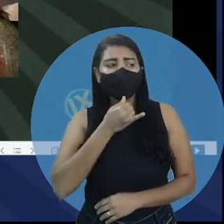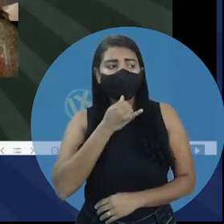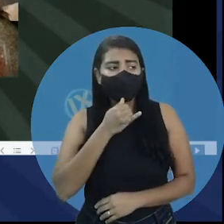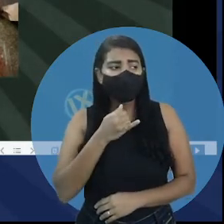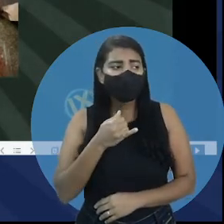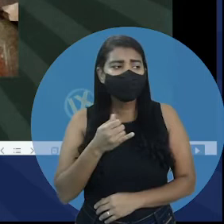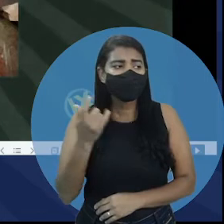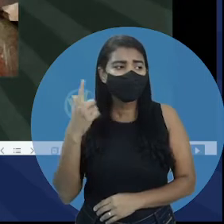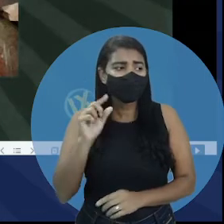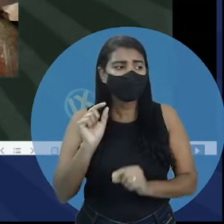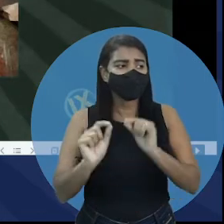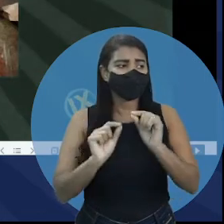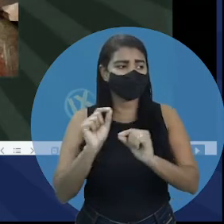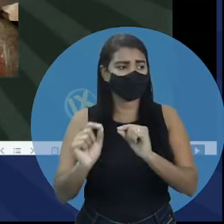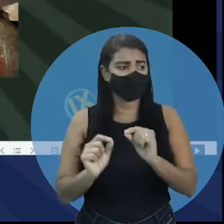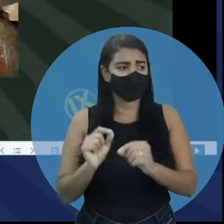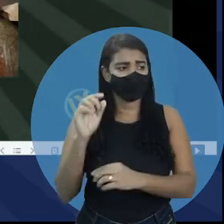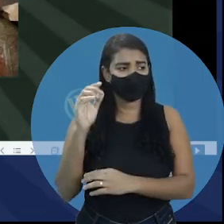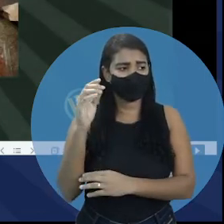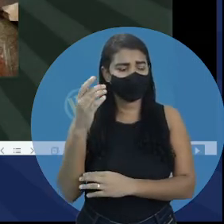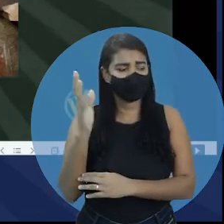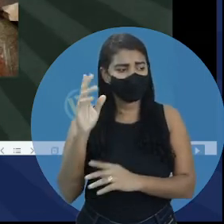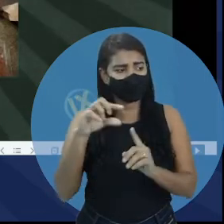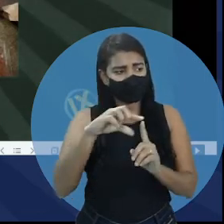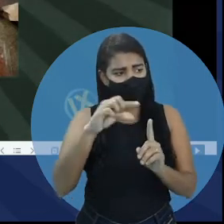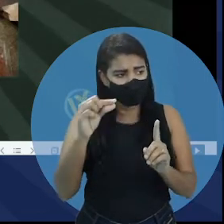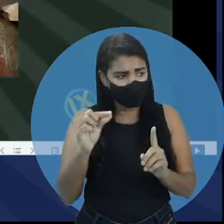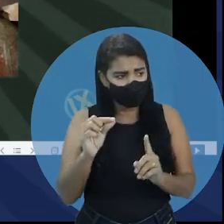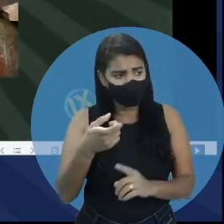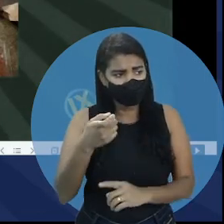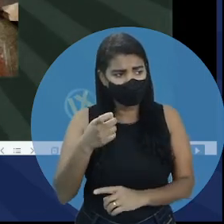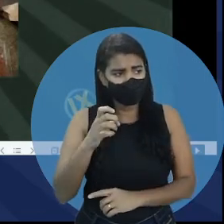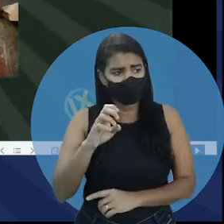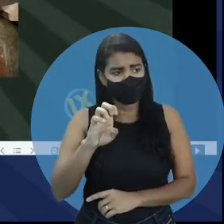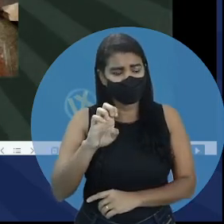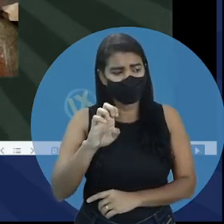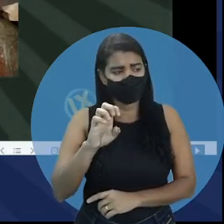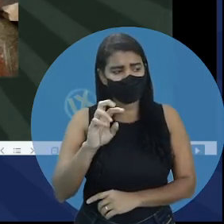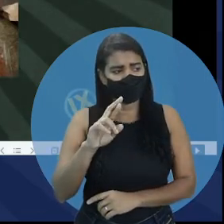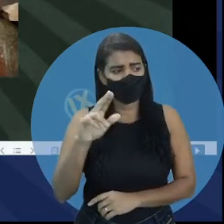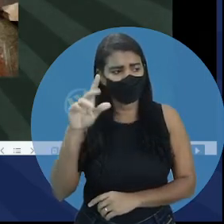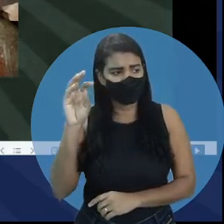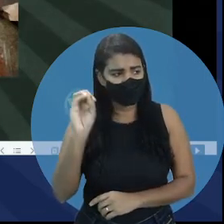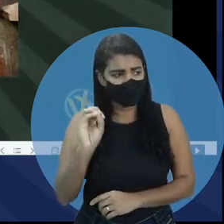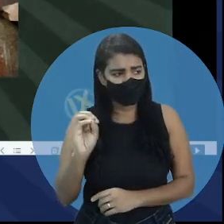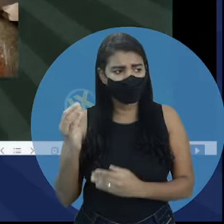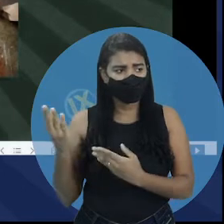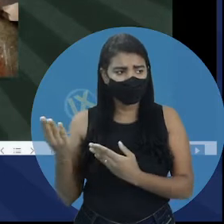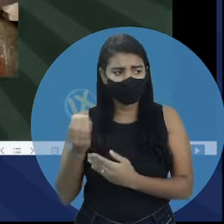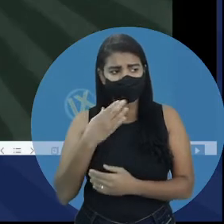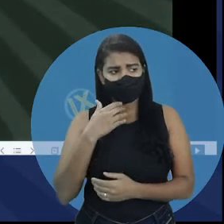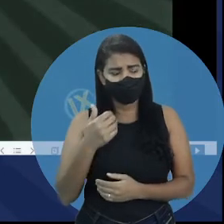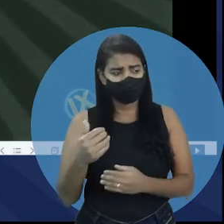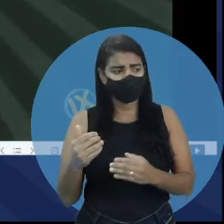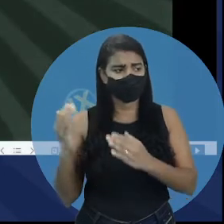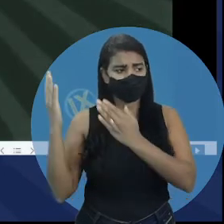consideraria aquele extrato daquela planta como um extrato larvicida, nesse caso. Podemos passar o